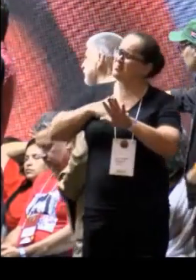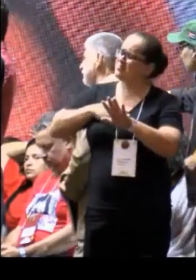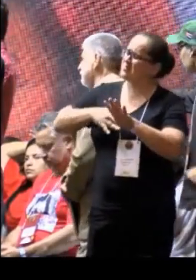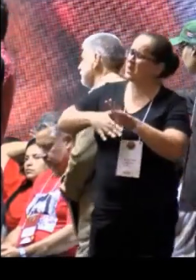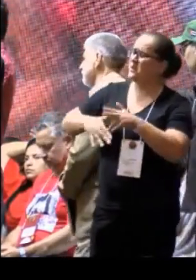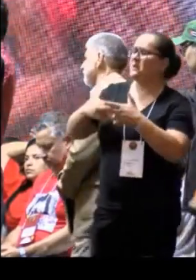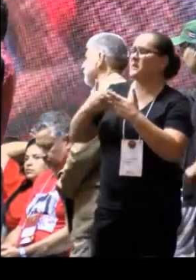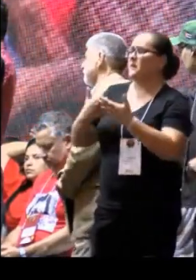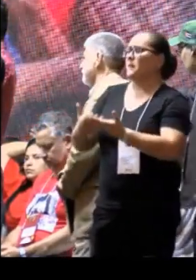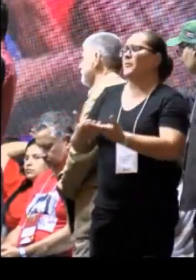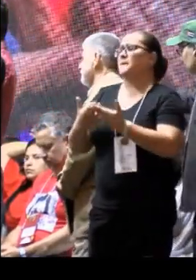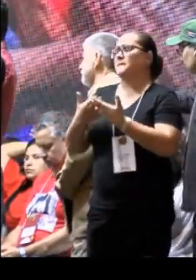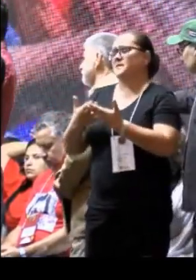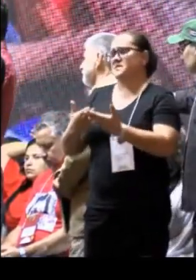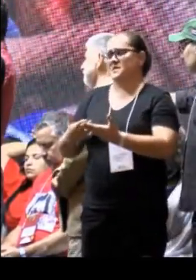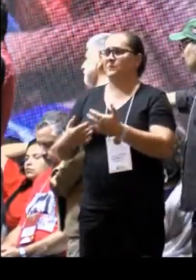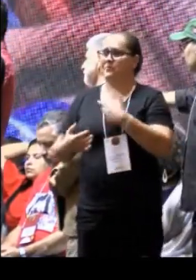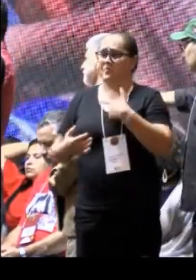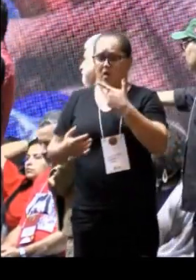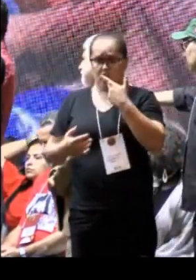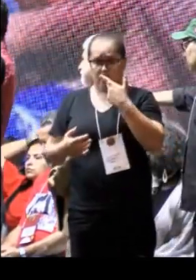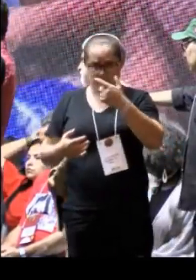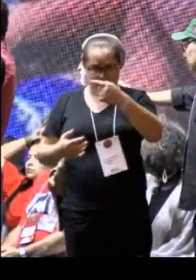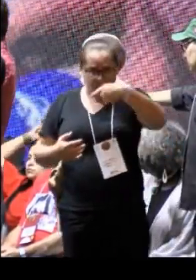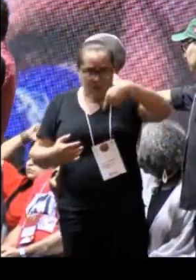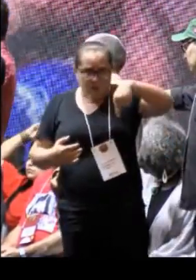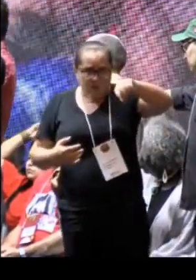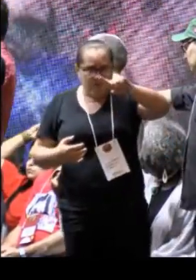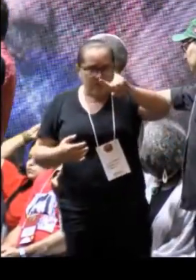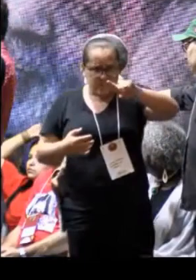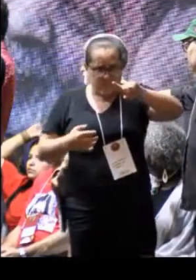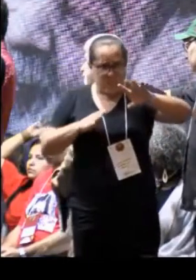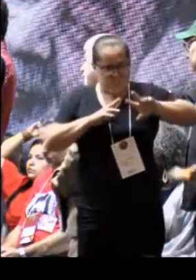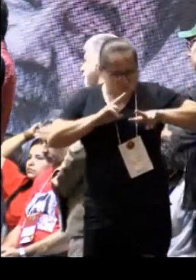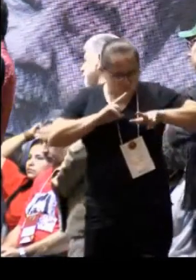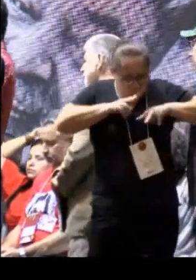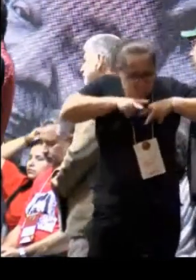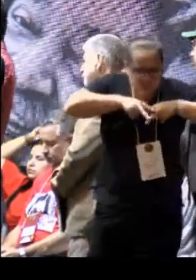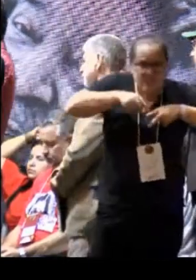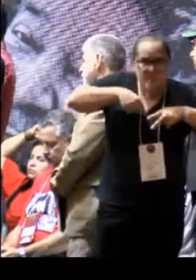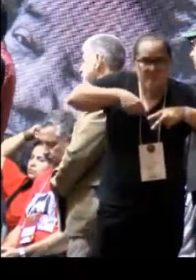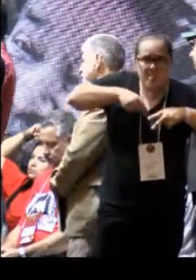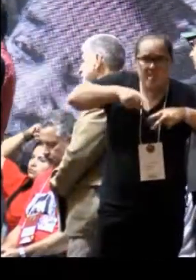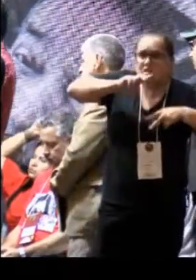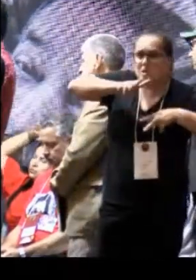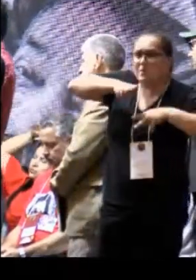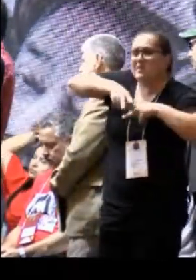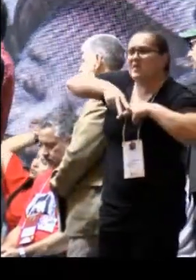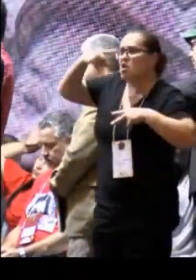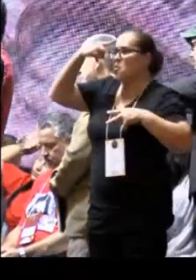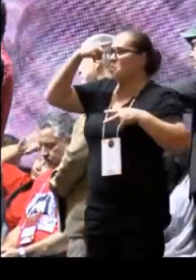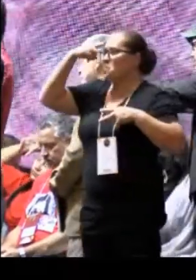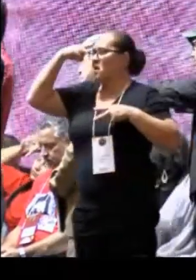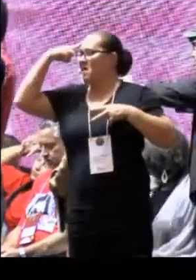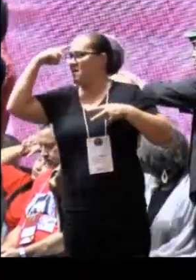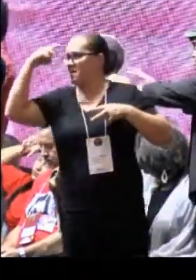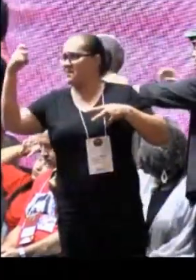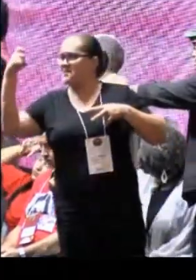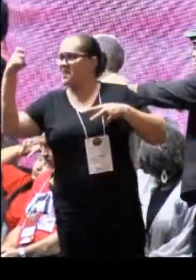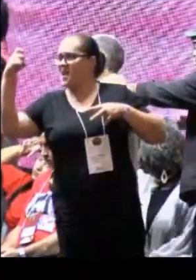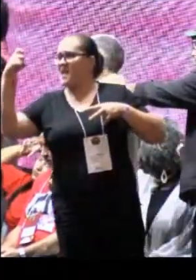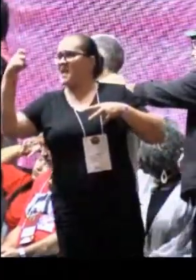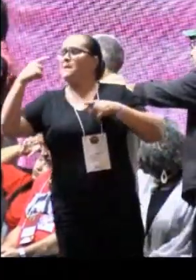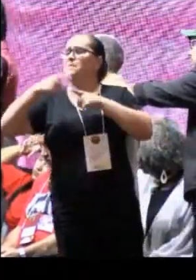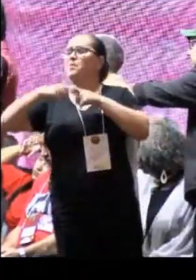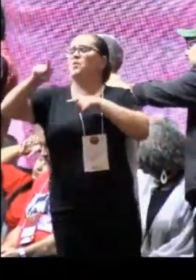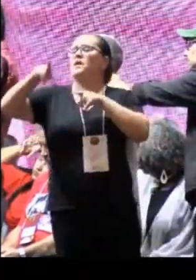paciência. Eu dizia, vocês não estão prendendo um homem, vocês estão prendendo uma ideia. Uma ideia que esse povo